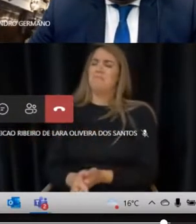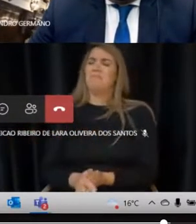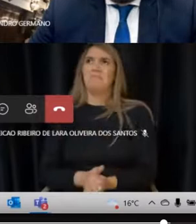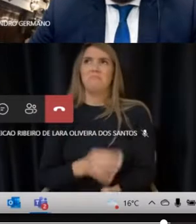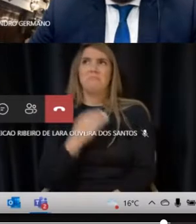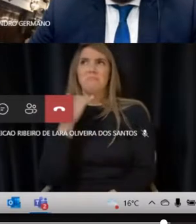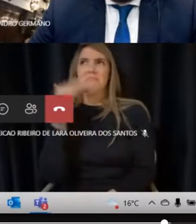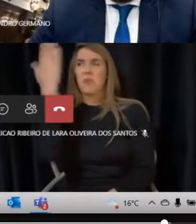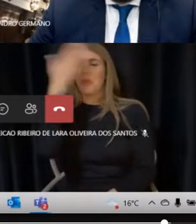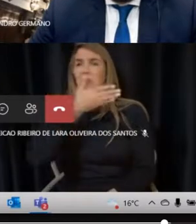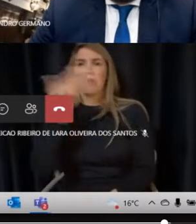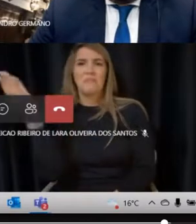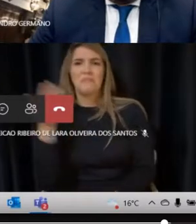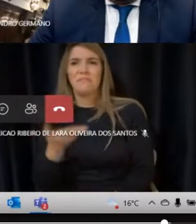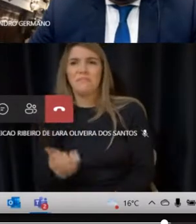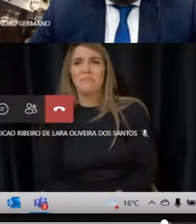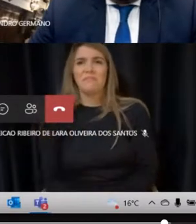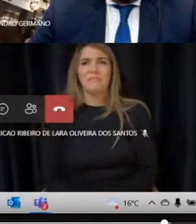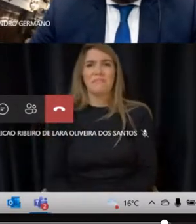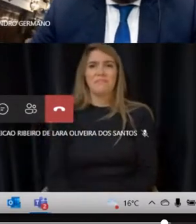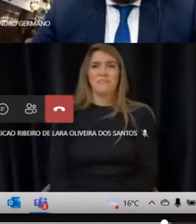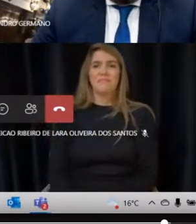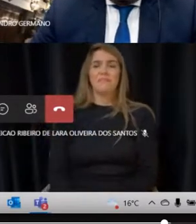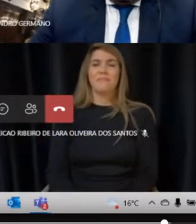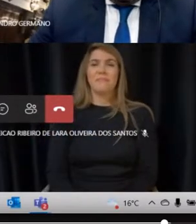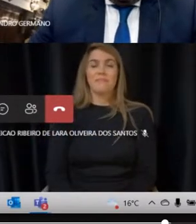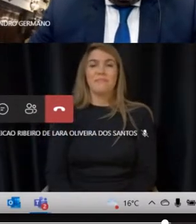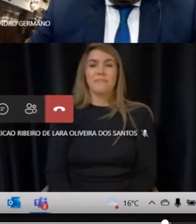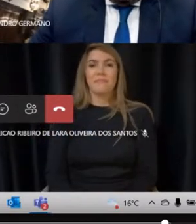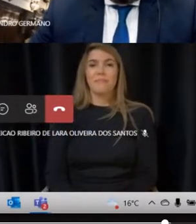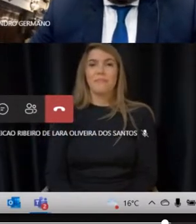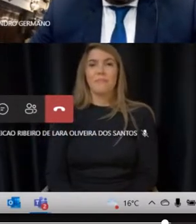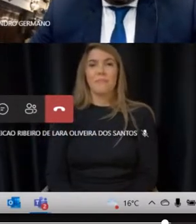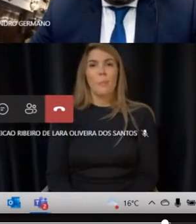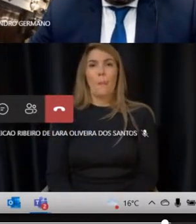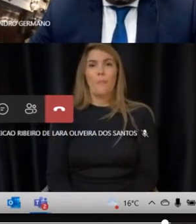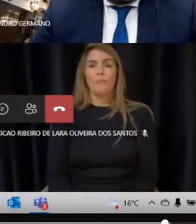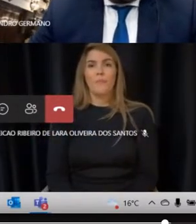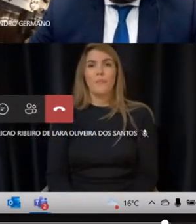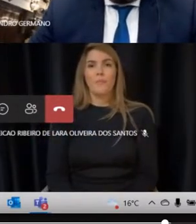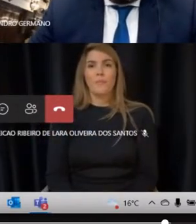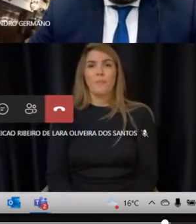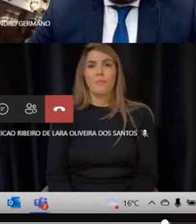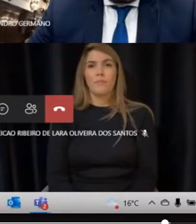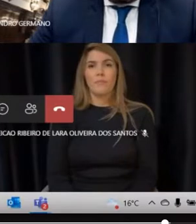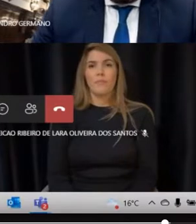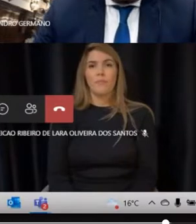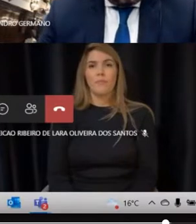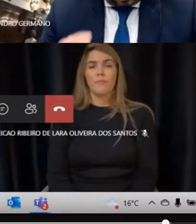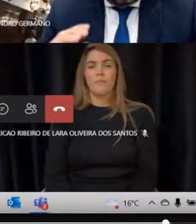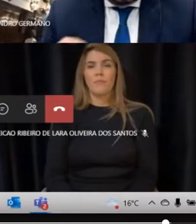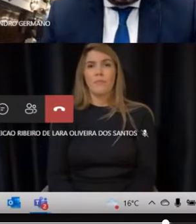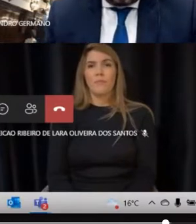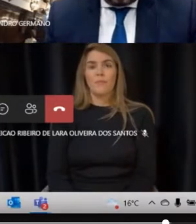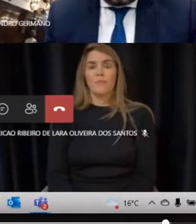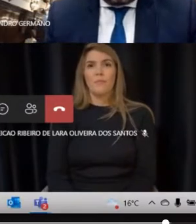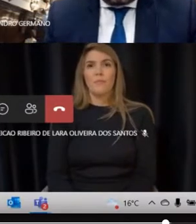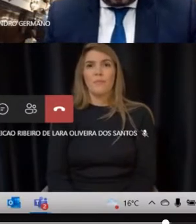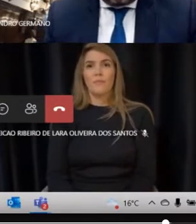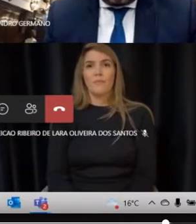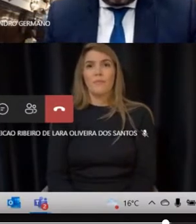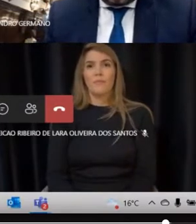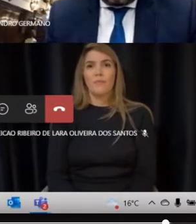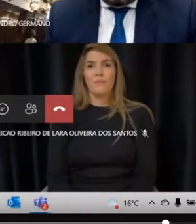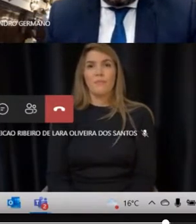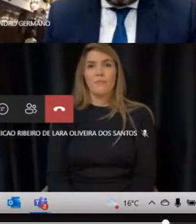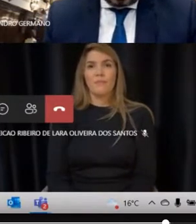do parente e não aceitarem a doação. Entendi. Maravilha, acho que está respondida a segunda pergunta da Lucila. Então, já que eu estou com a